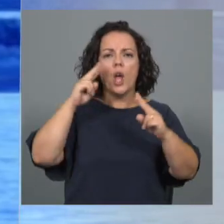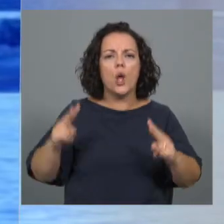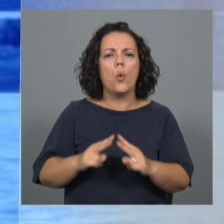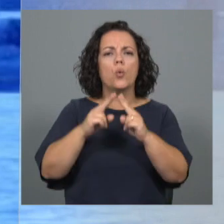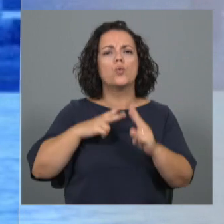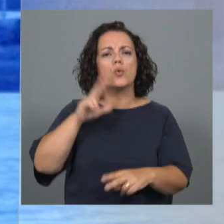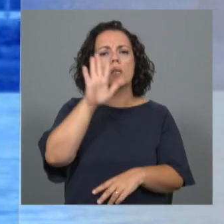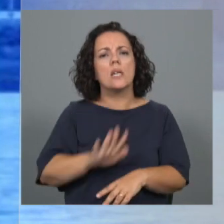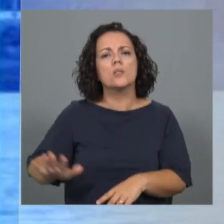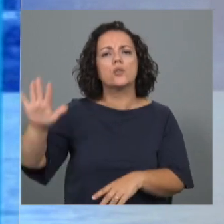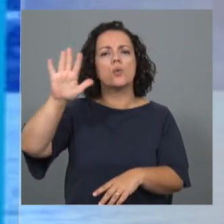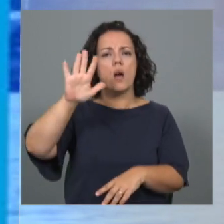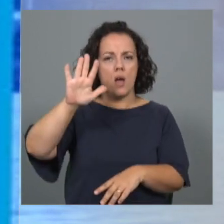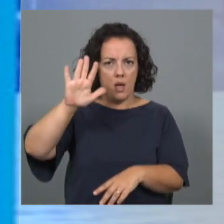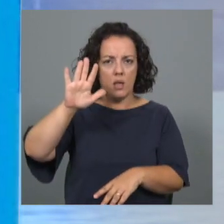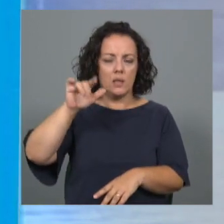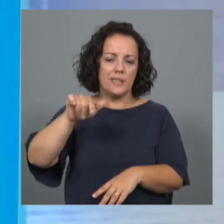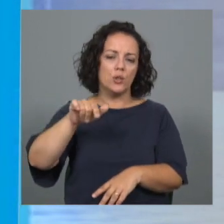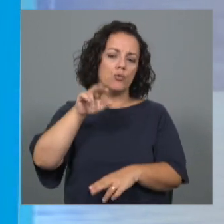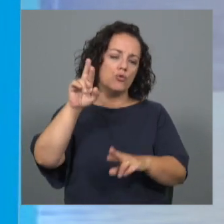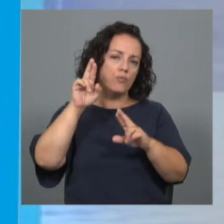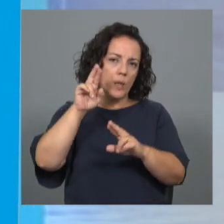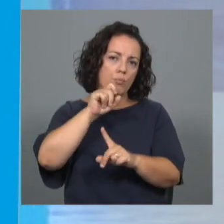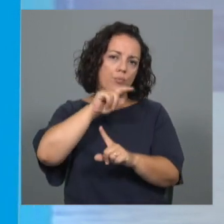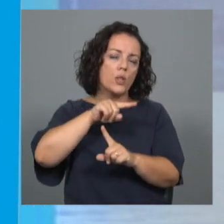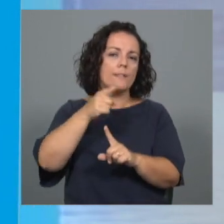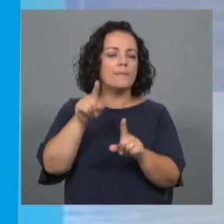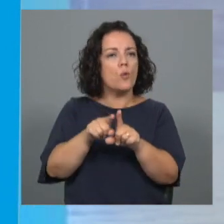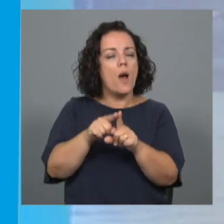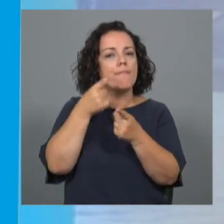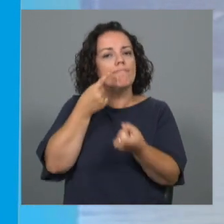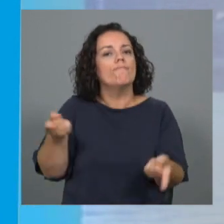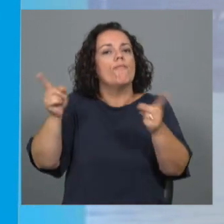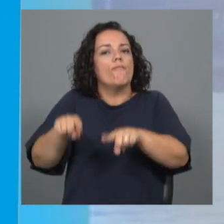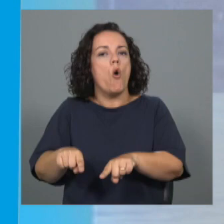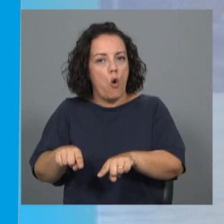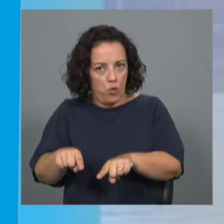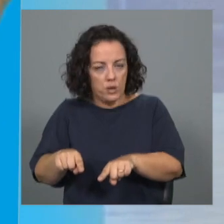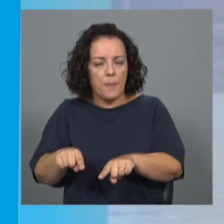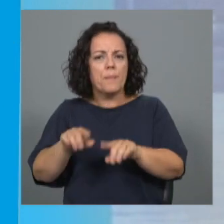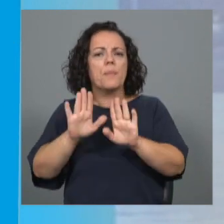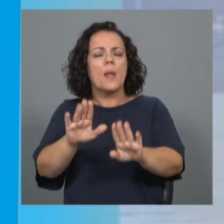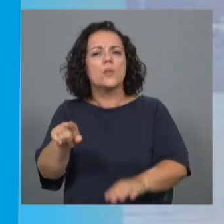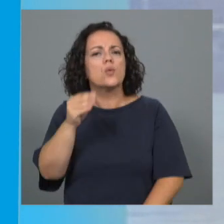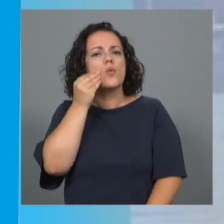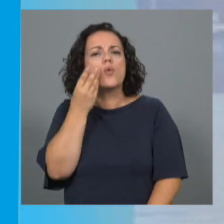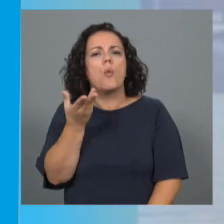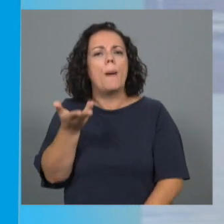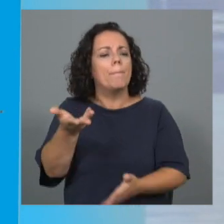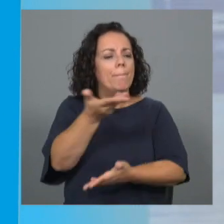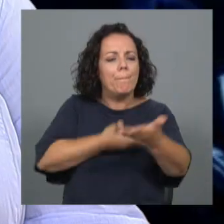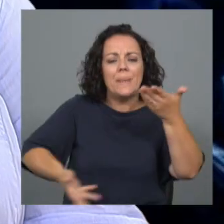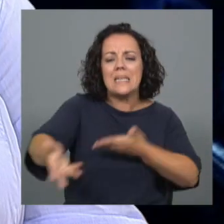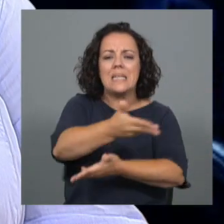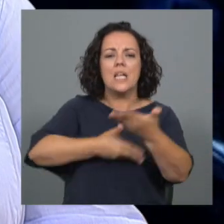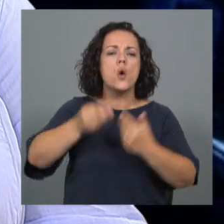possam retomar novamente desta vez. O que é que vão fazendo também para haver esta partilha entre todos? Essa,